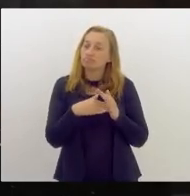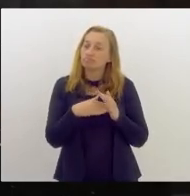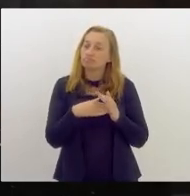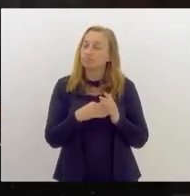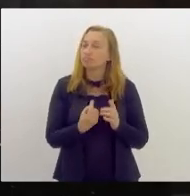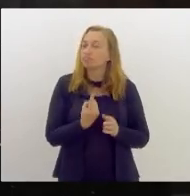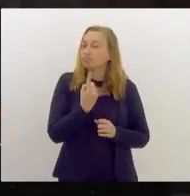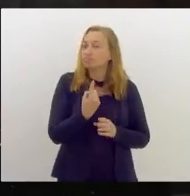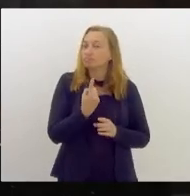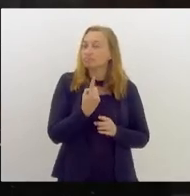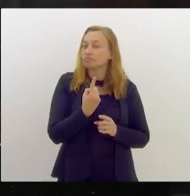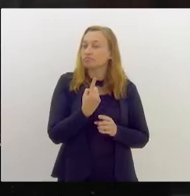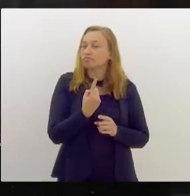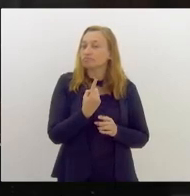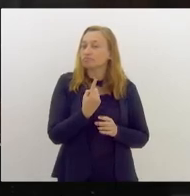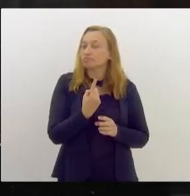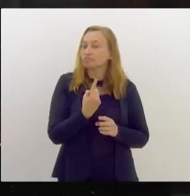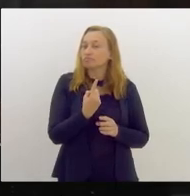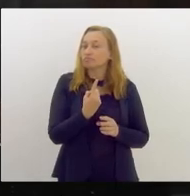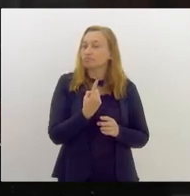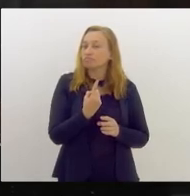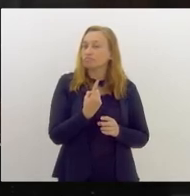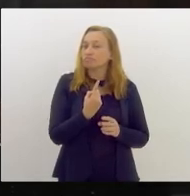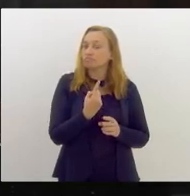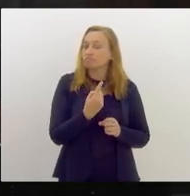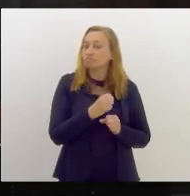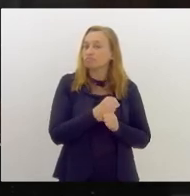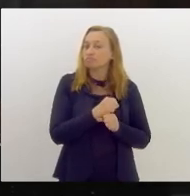um é o princípio da anualidade